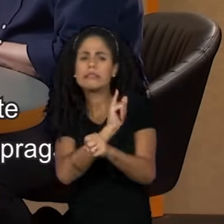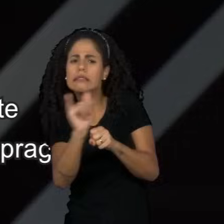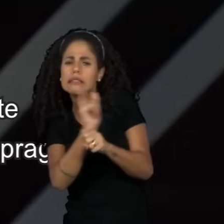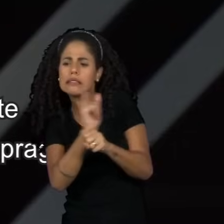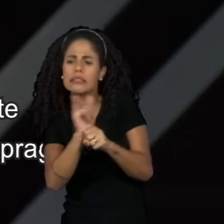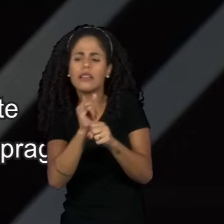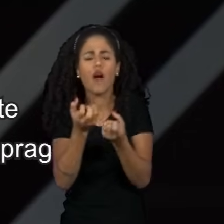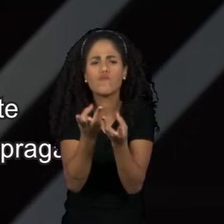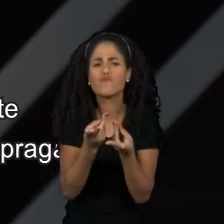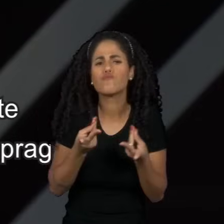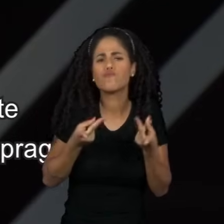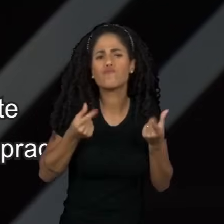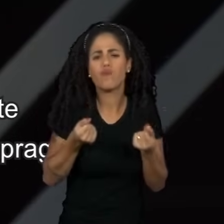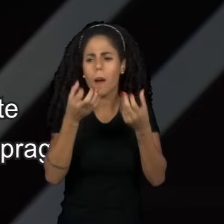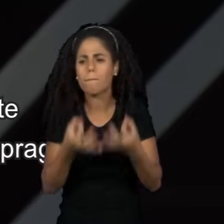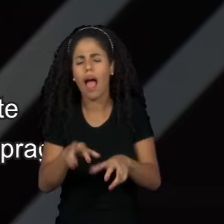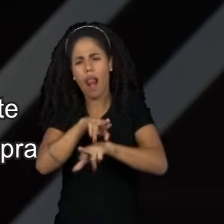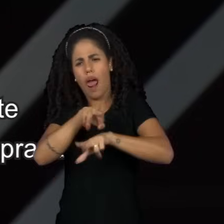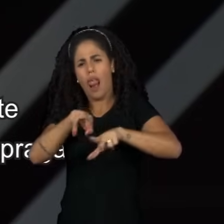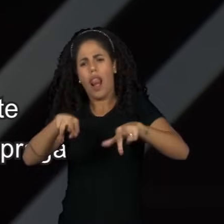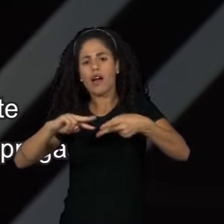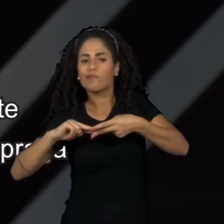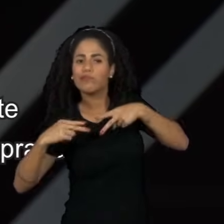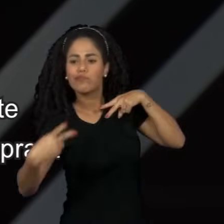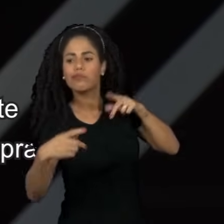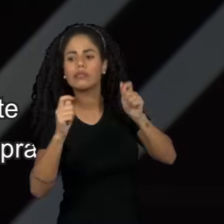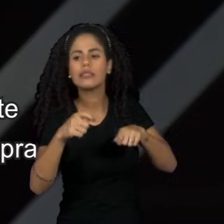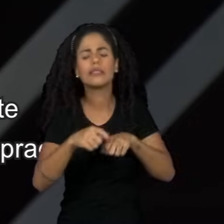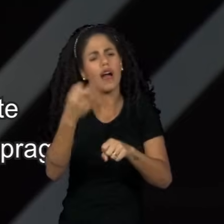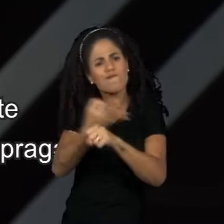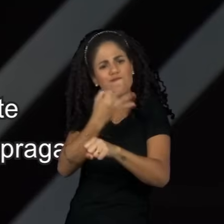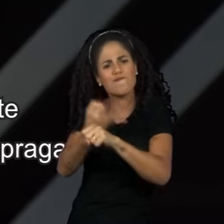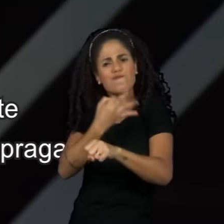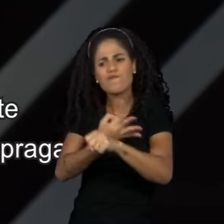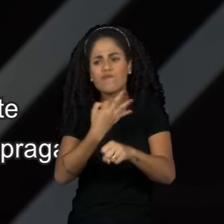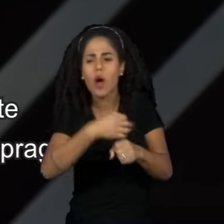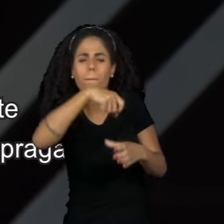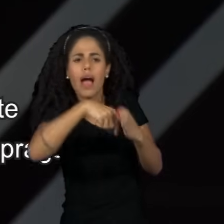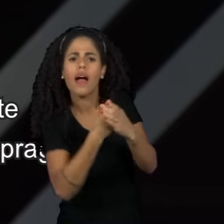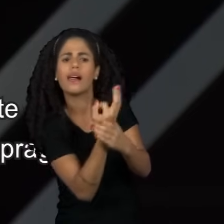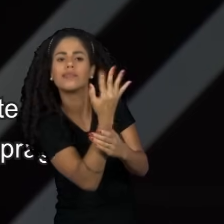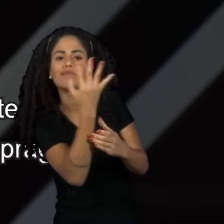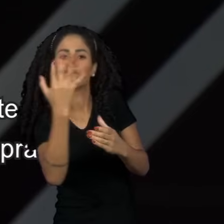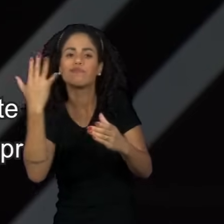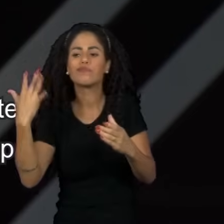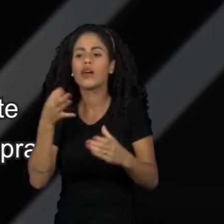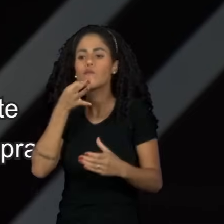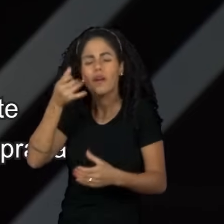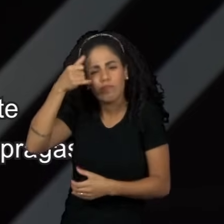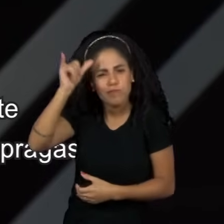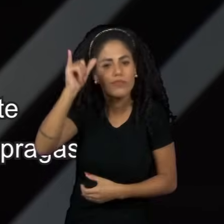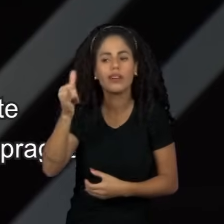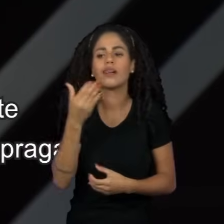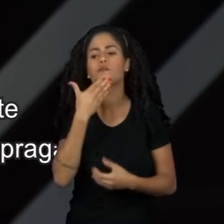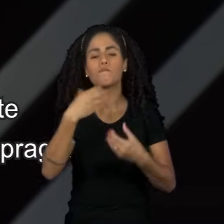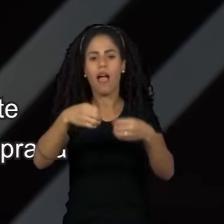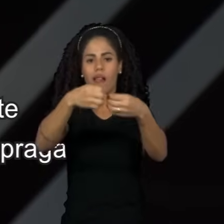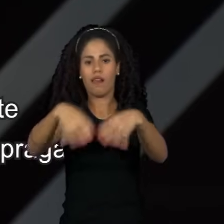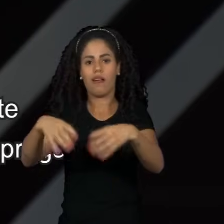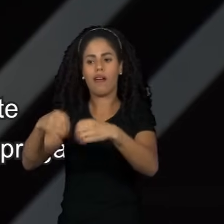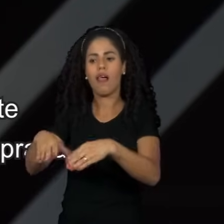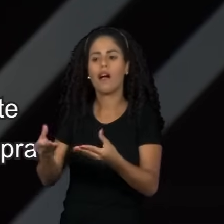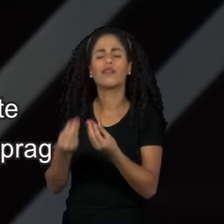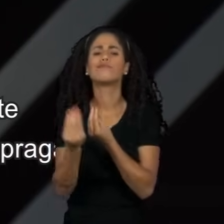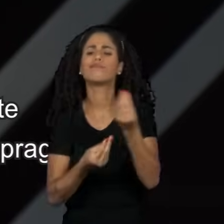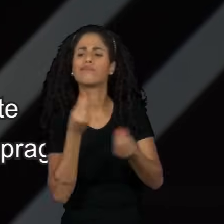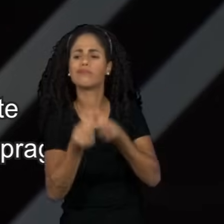criar variedades, genótipos, resistentes, tolerantes